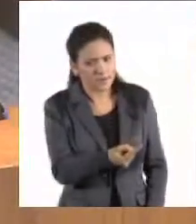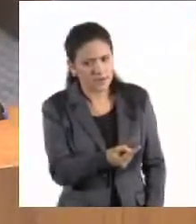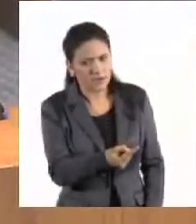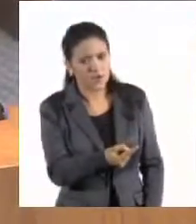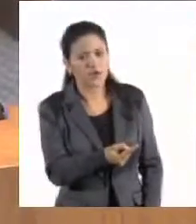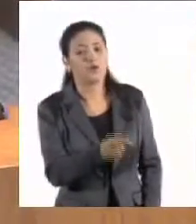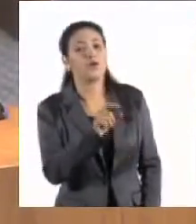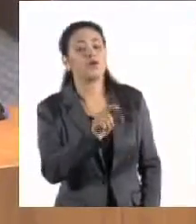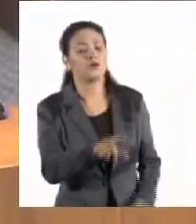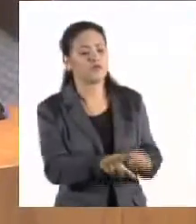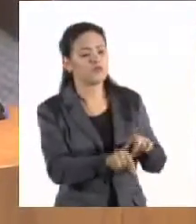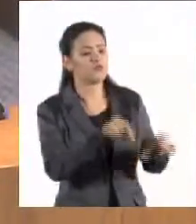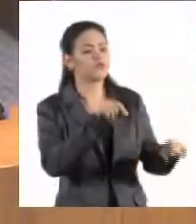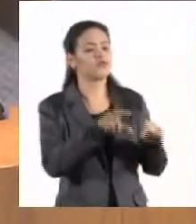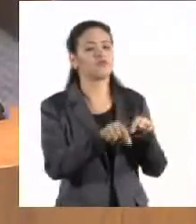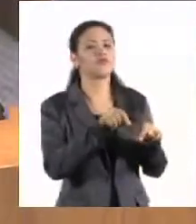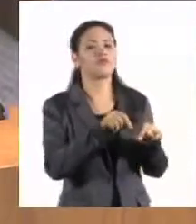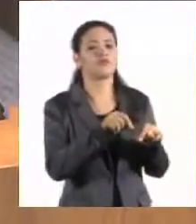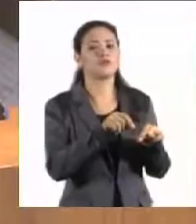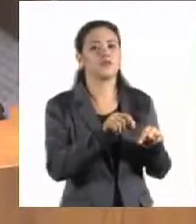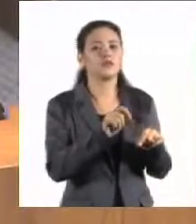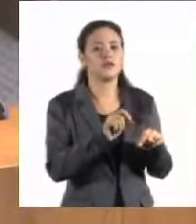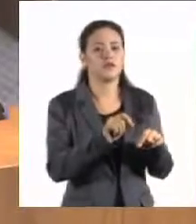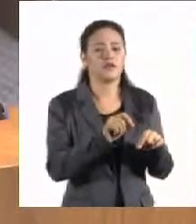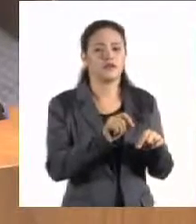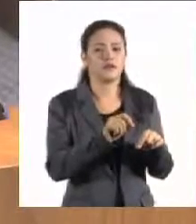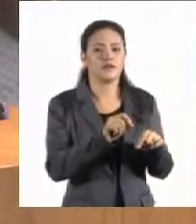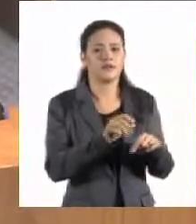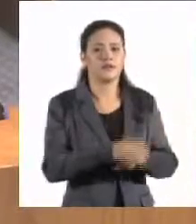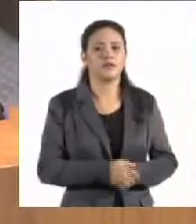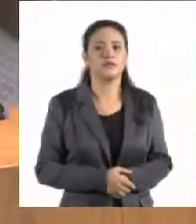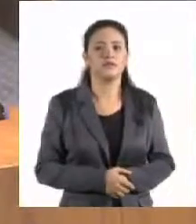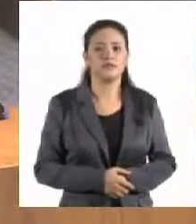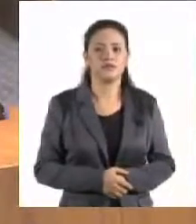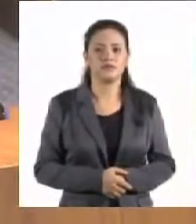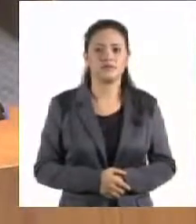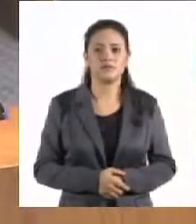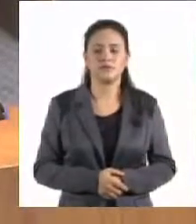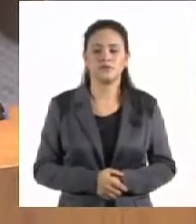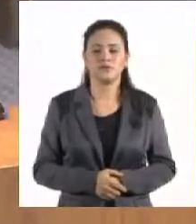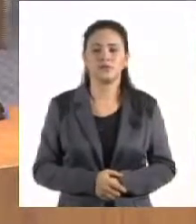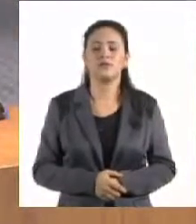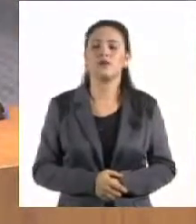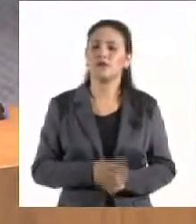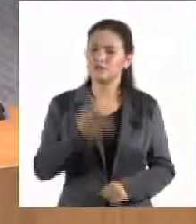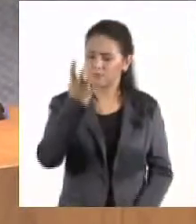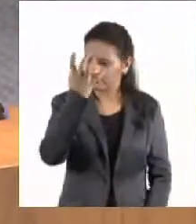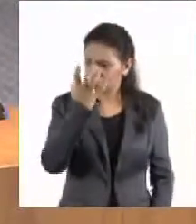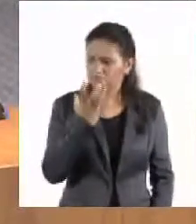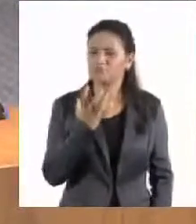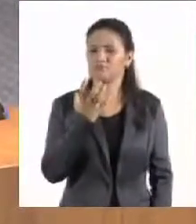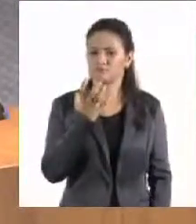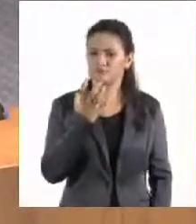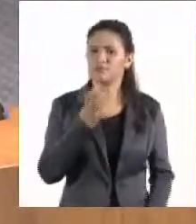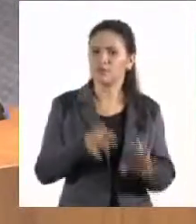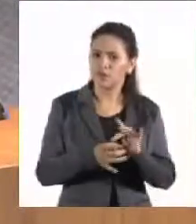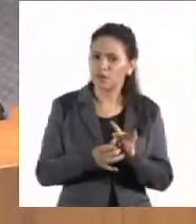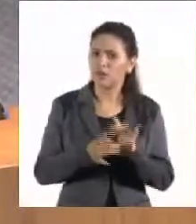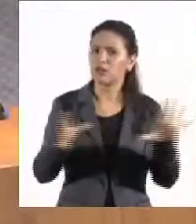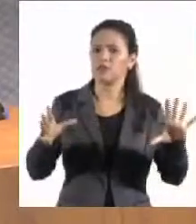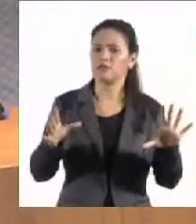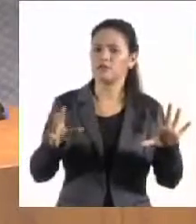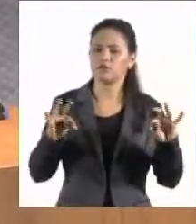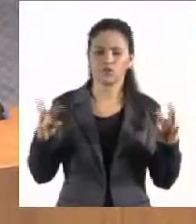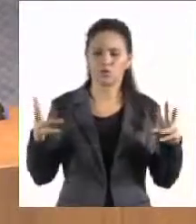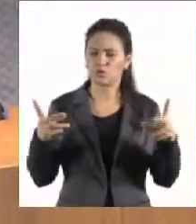ao governador. Ou seja, programa sério, isento e democrático para todo o estado do Maranhão,